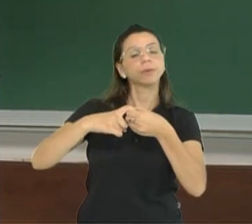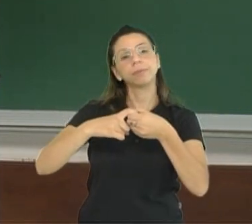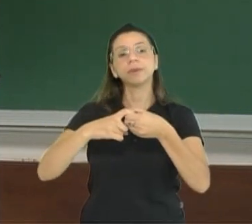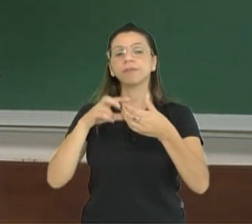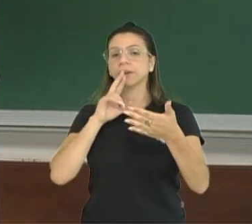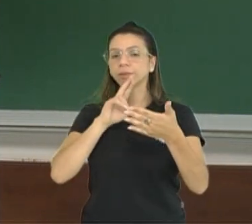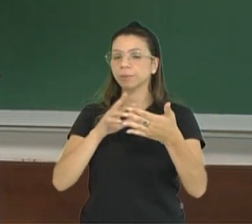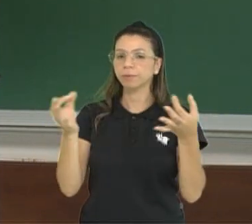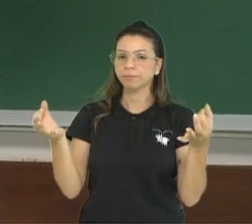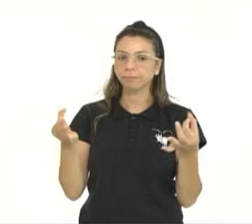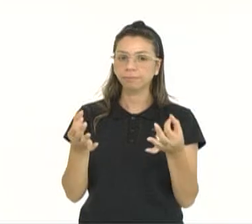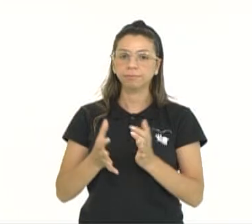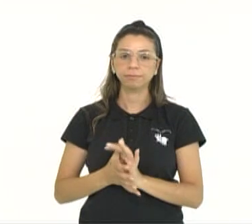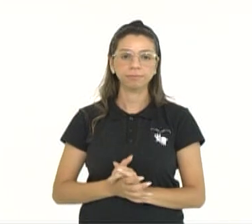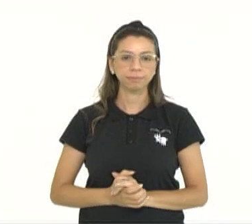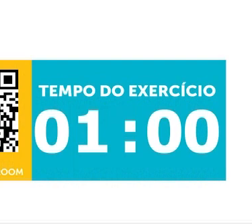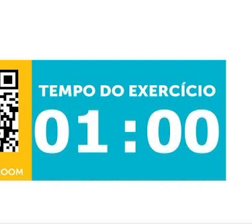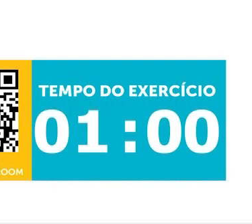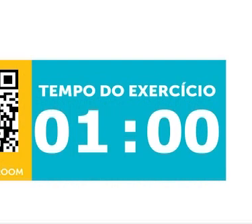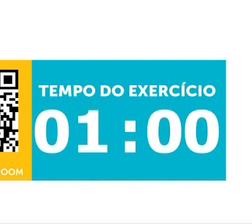é a resposta correta.